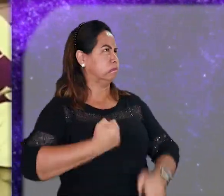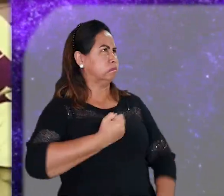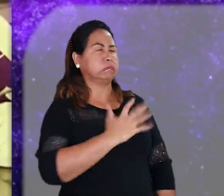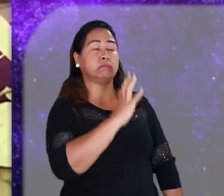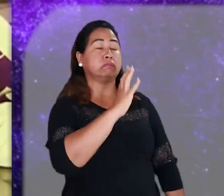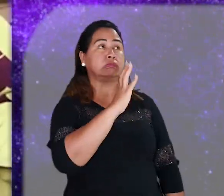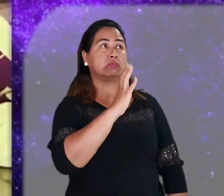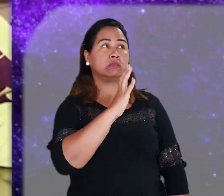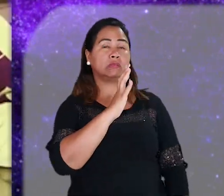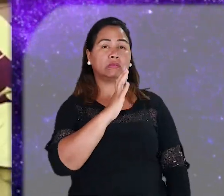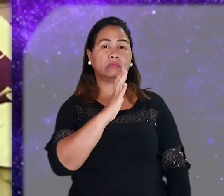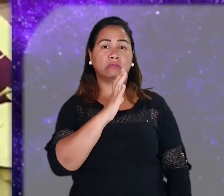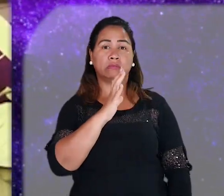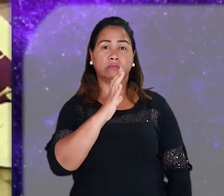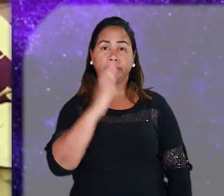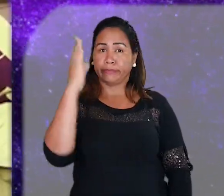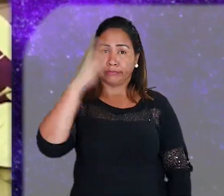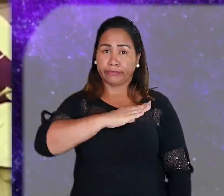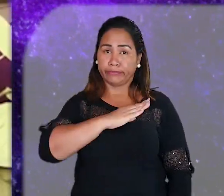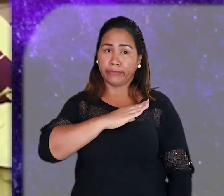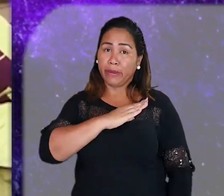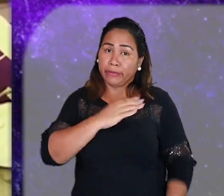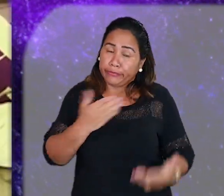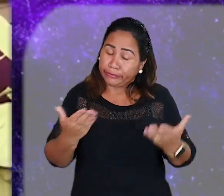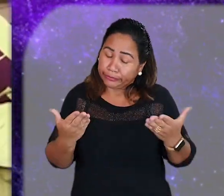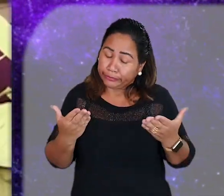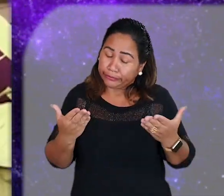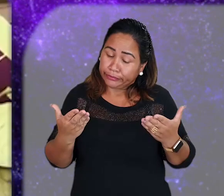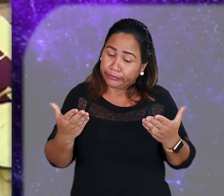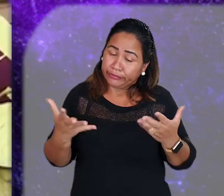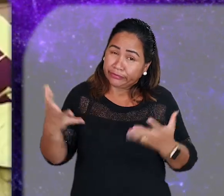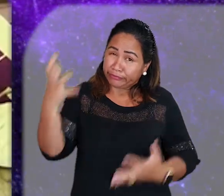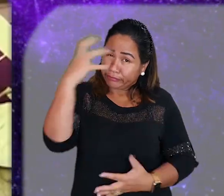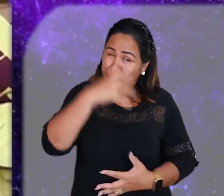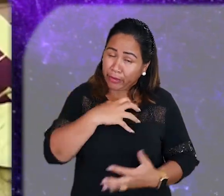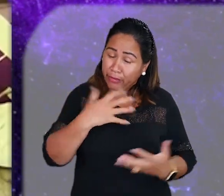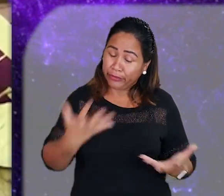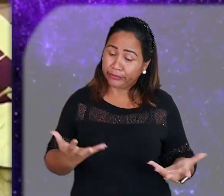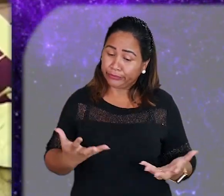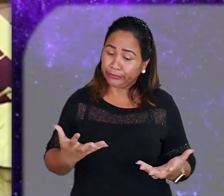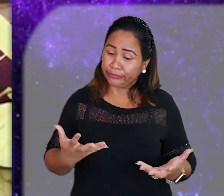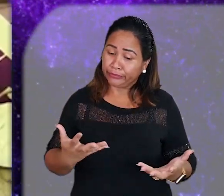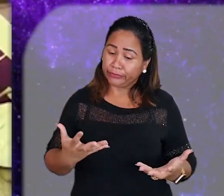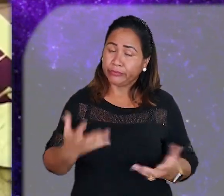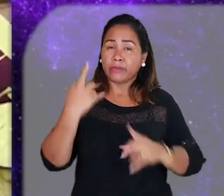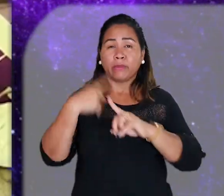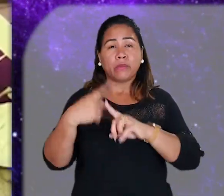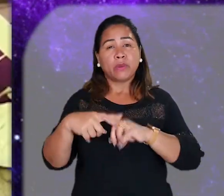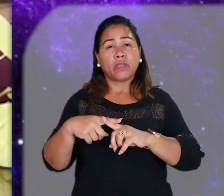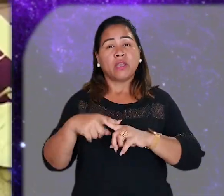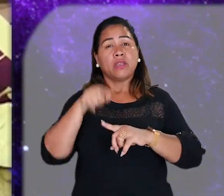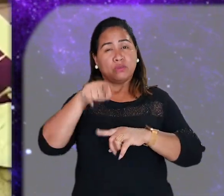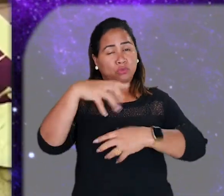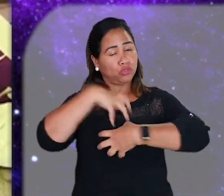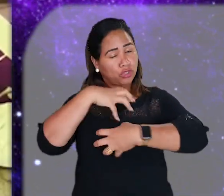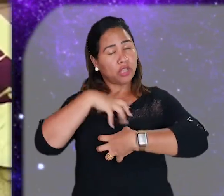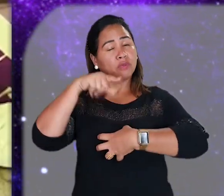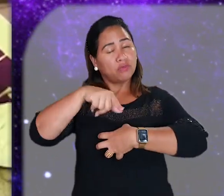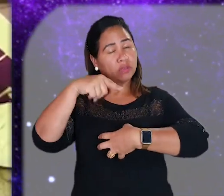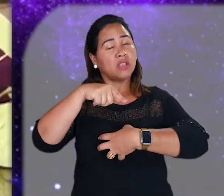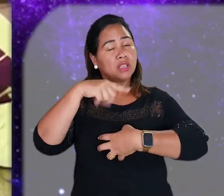da vida mal humorada então limpar